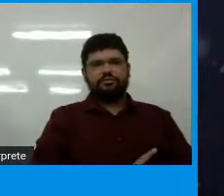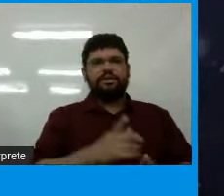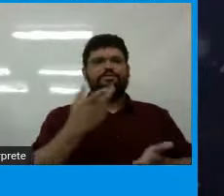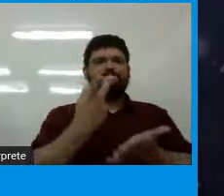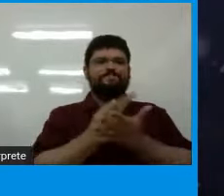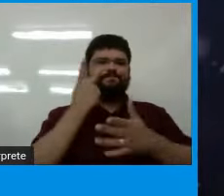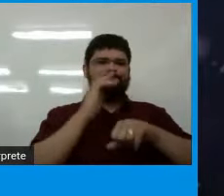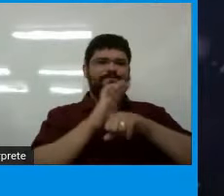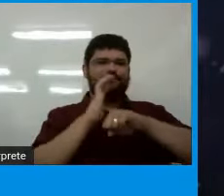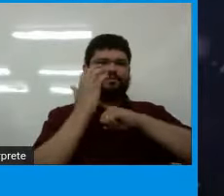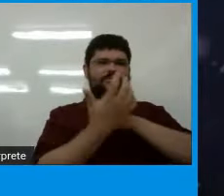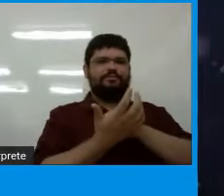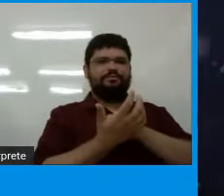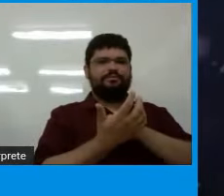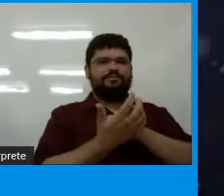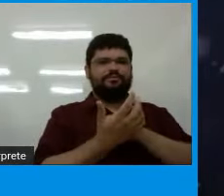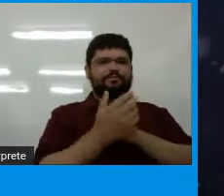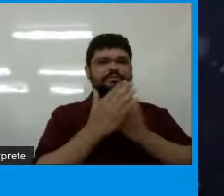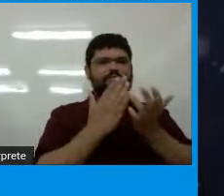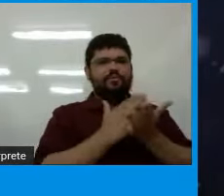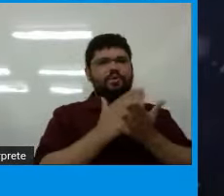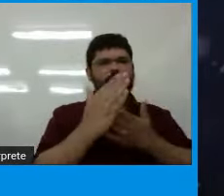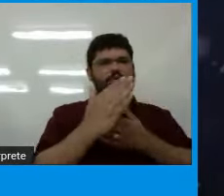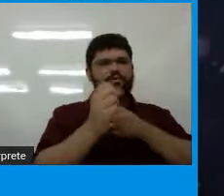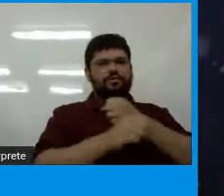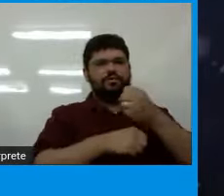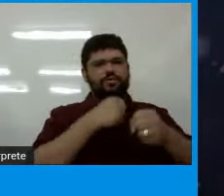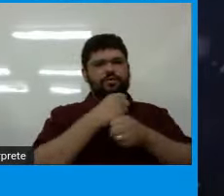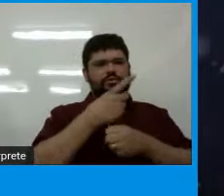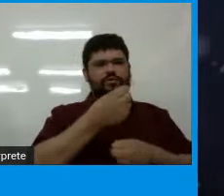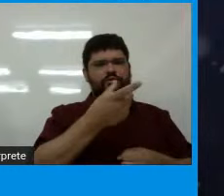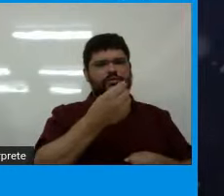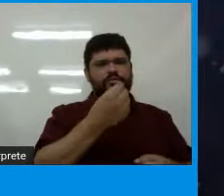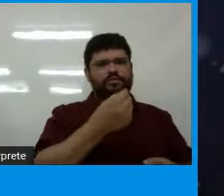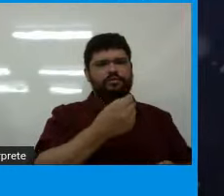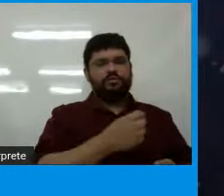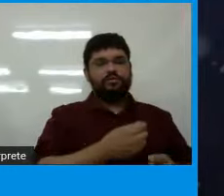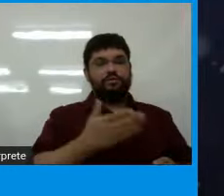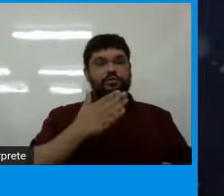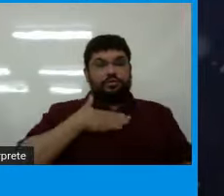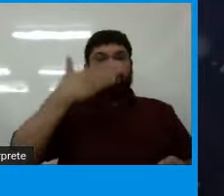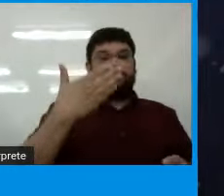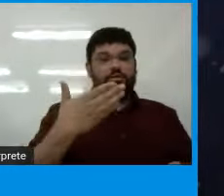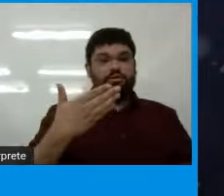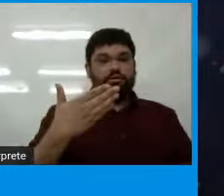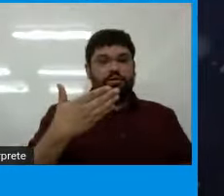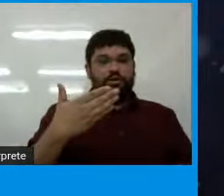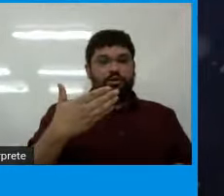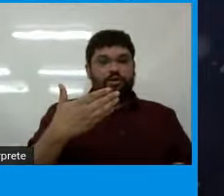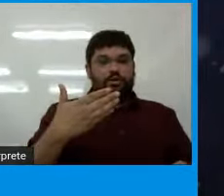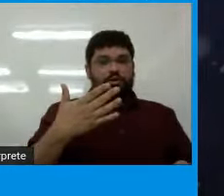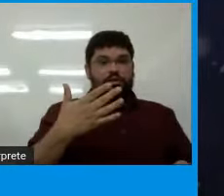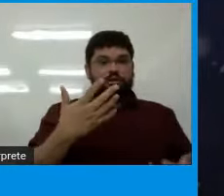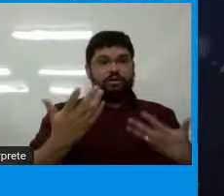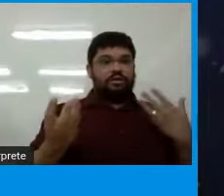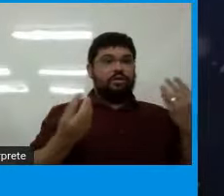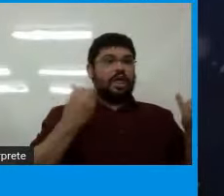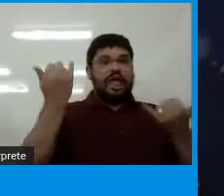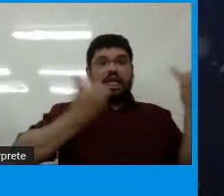Covid-19. Né? No início do ano passado, nós fomos surpreendidos, né, sem aviso prévio